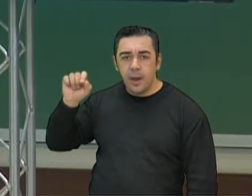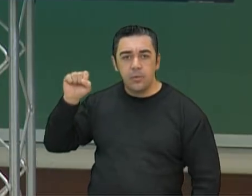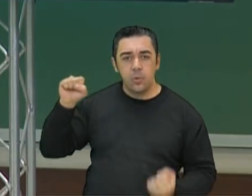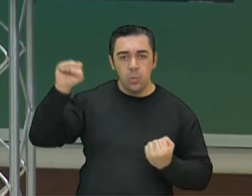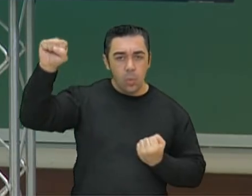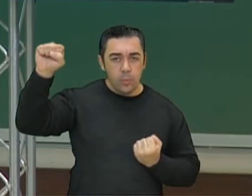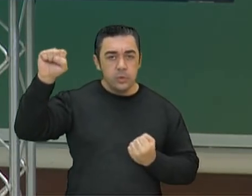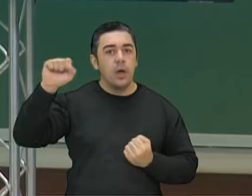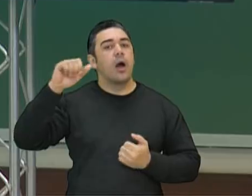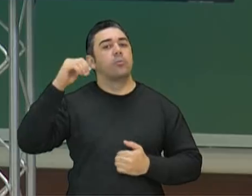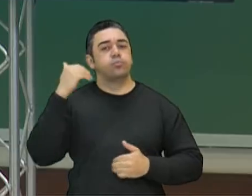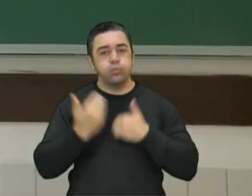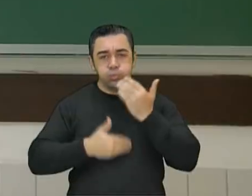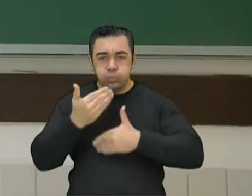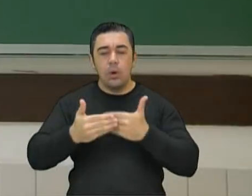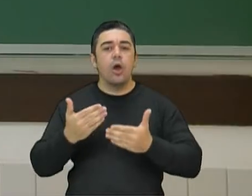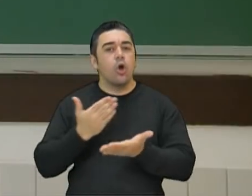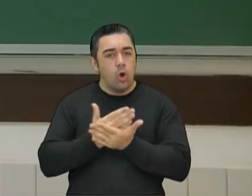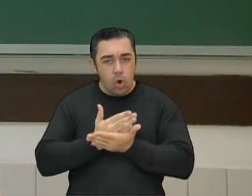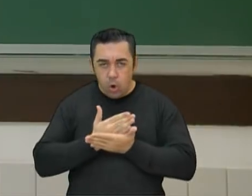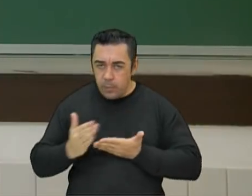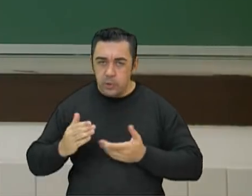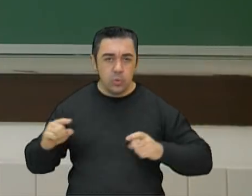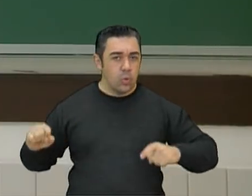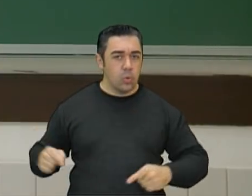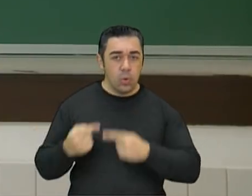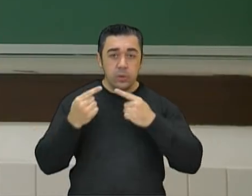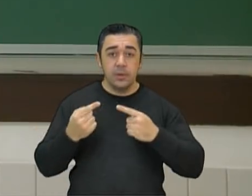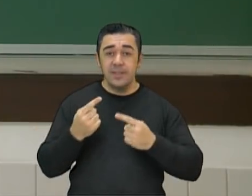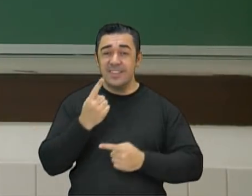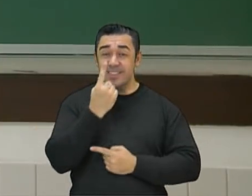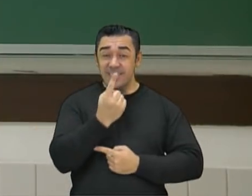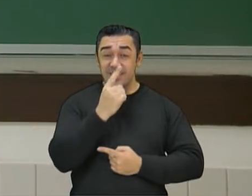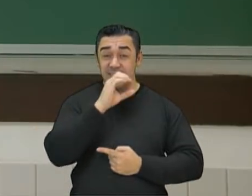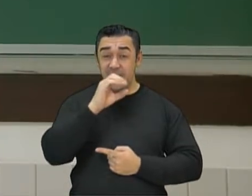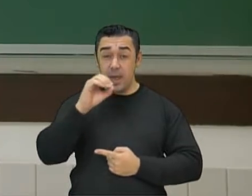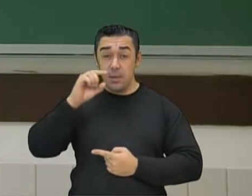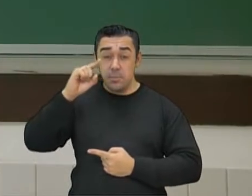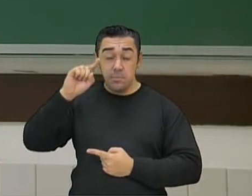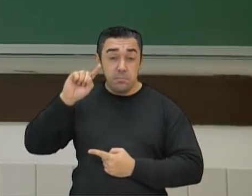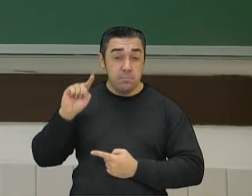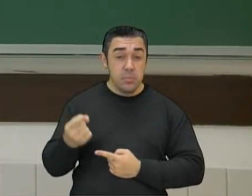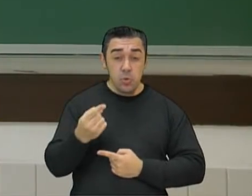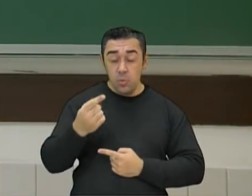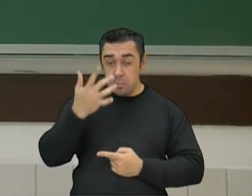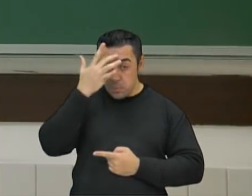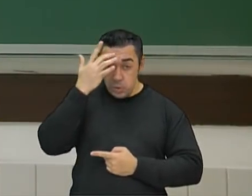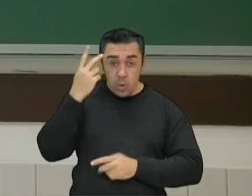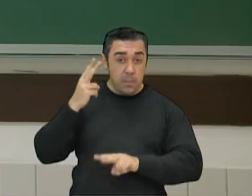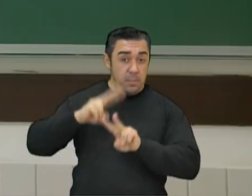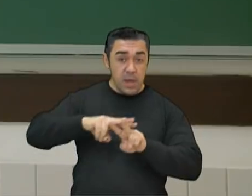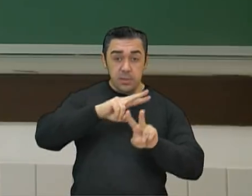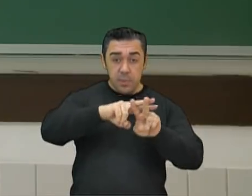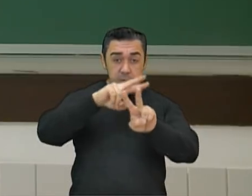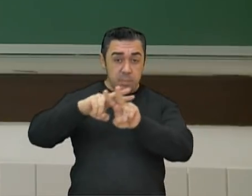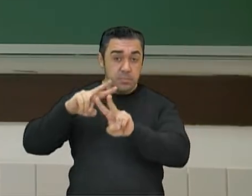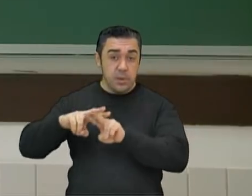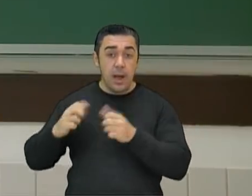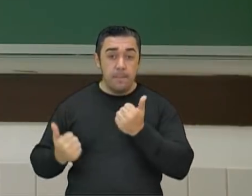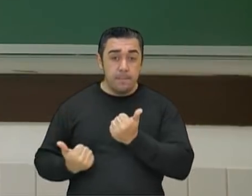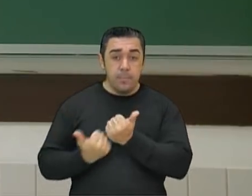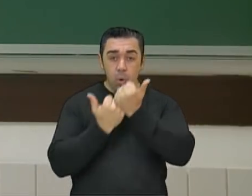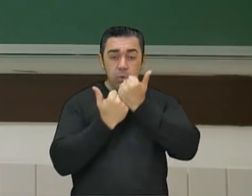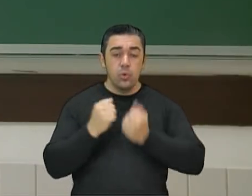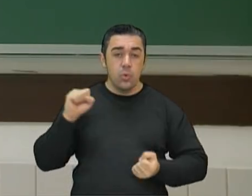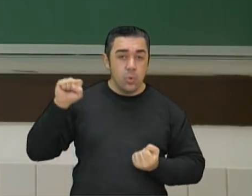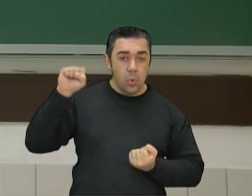seguiu uma onda de perseguições. Mais de 100 mil pessoas foram presas, acusadas de apoiar os